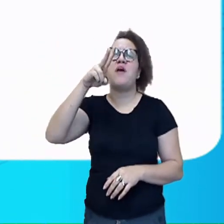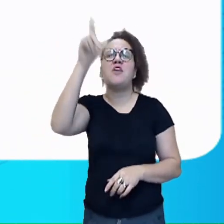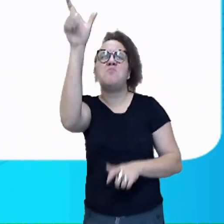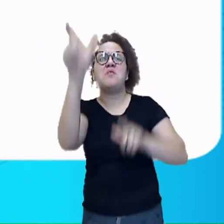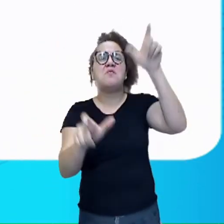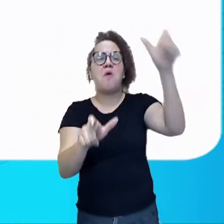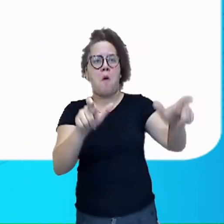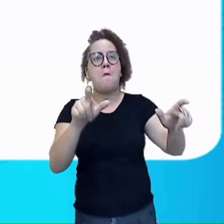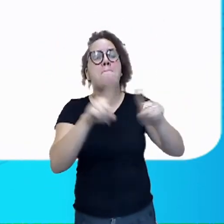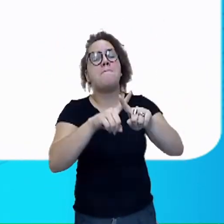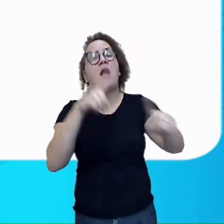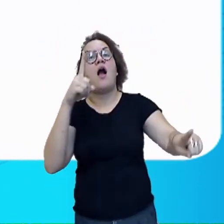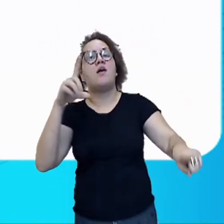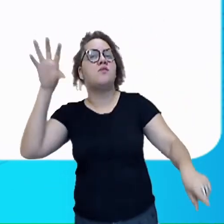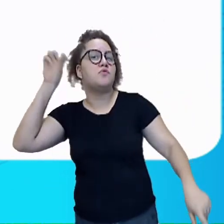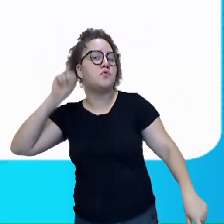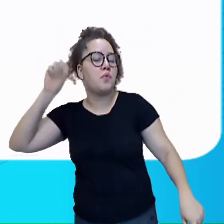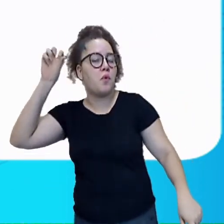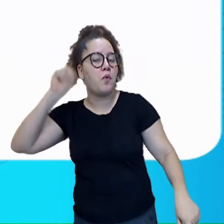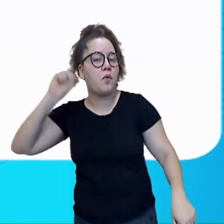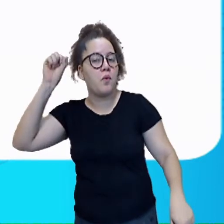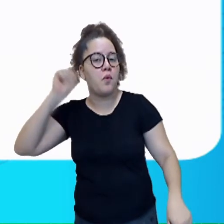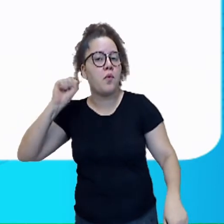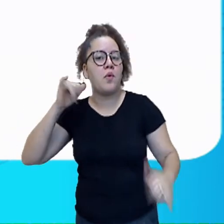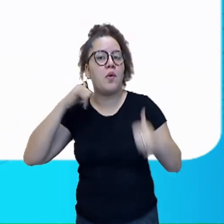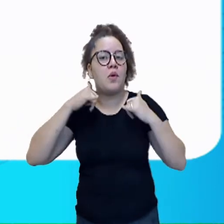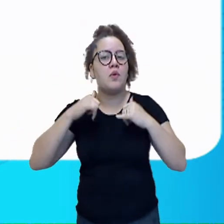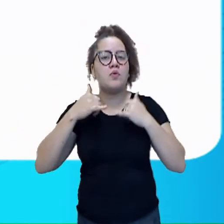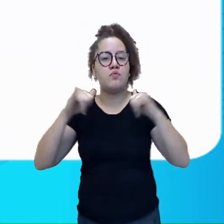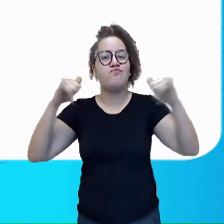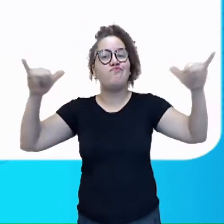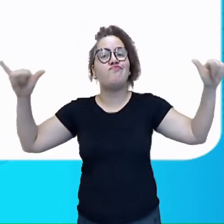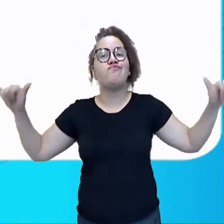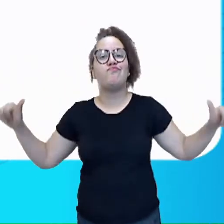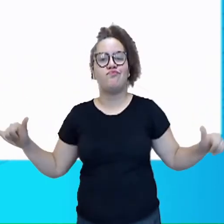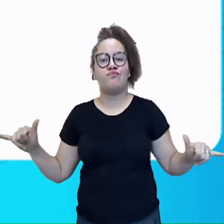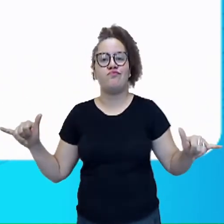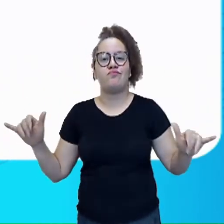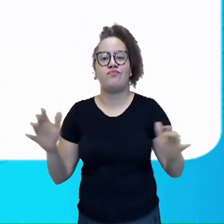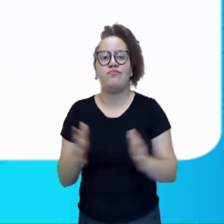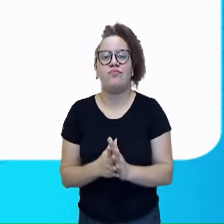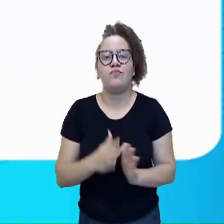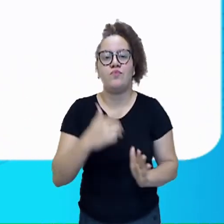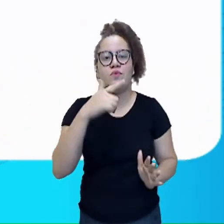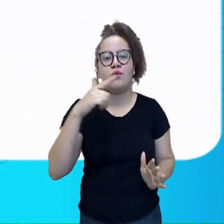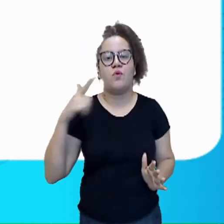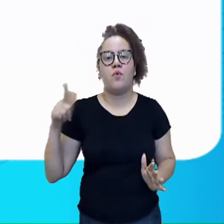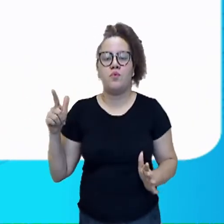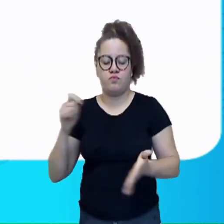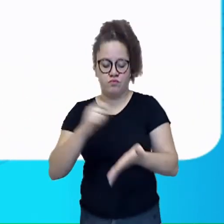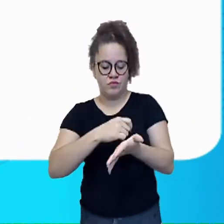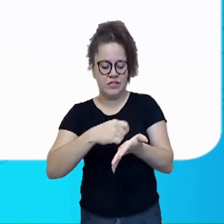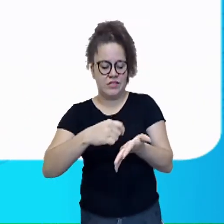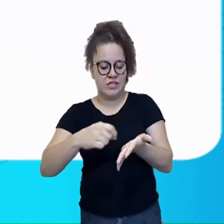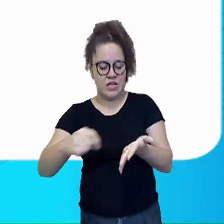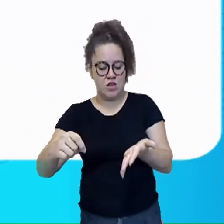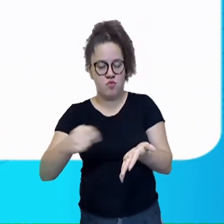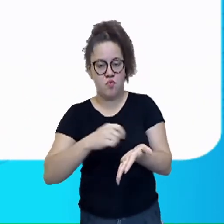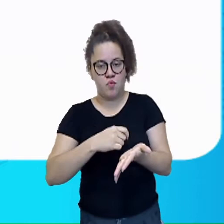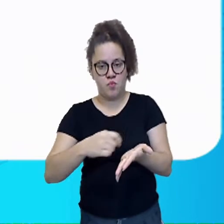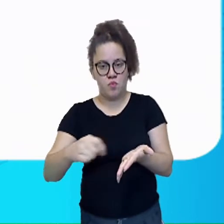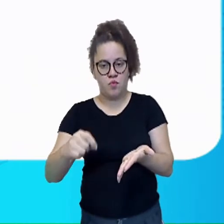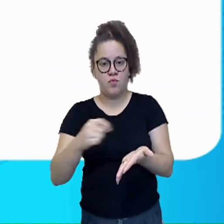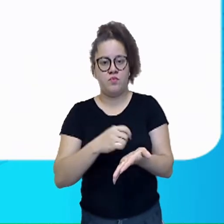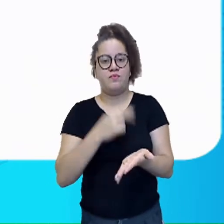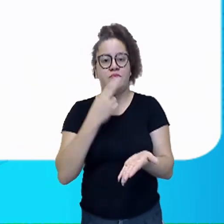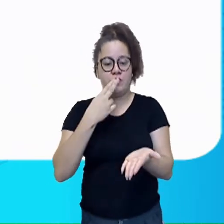falando, mas eu escuto a música, eu escuto a informação. Qual o meio de comunicação? Escrita. Nós já falamos